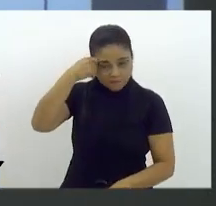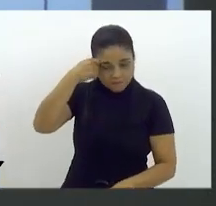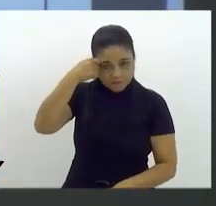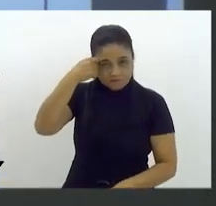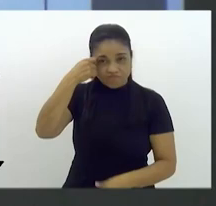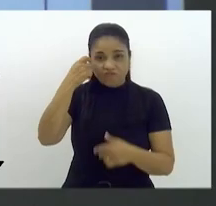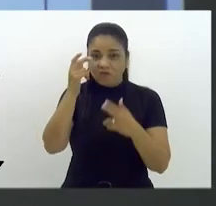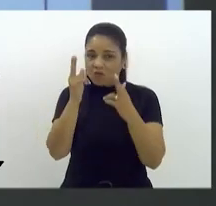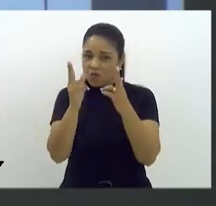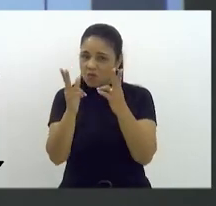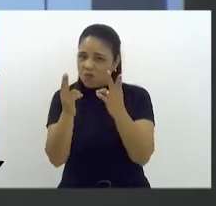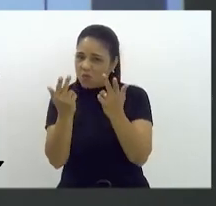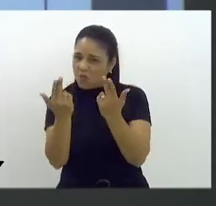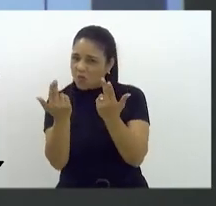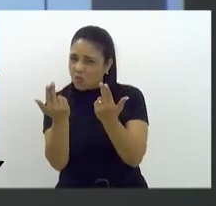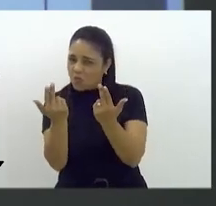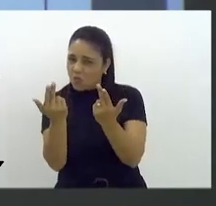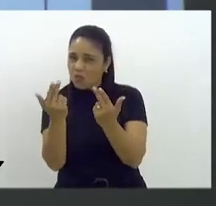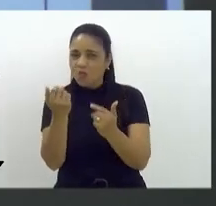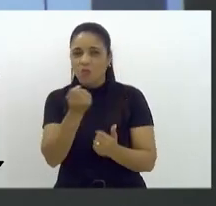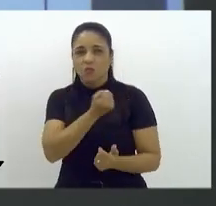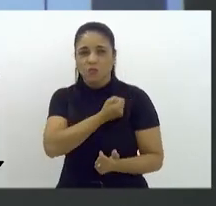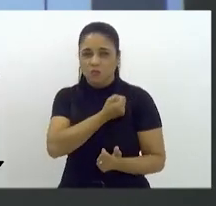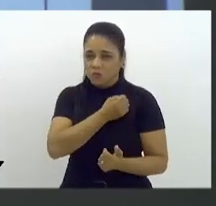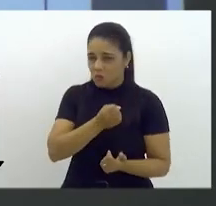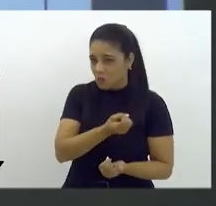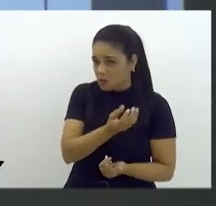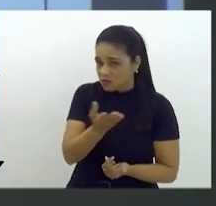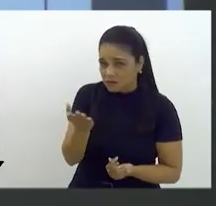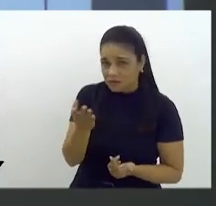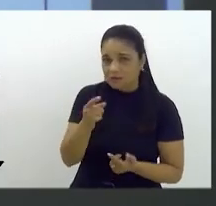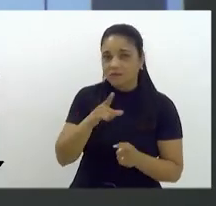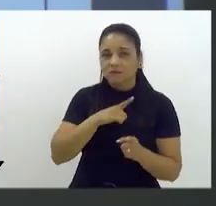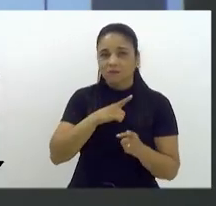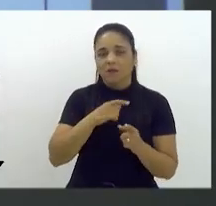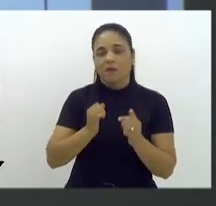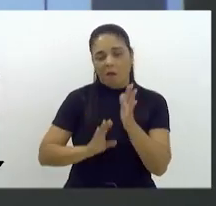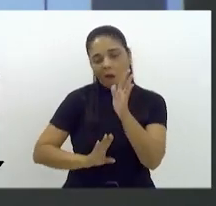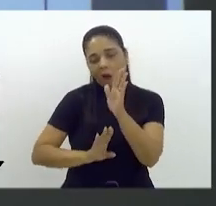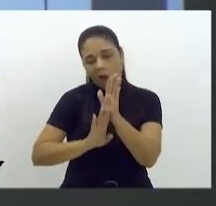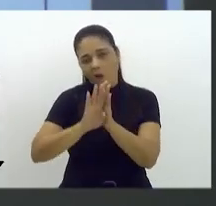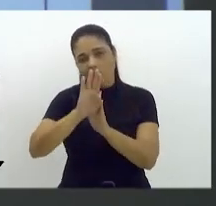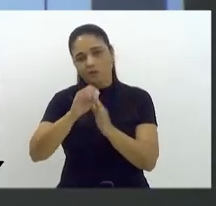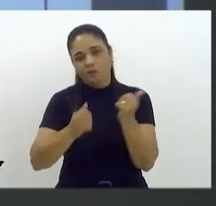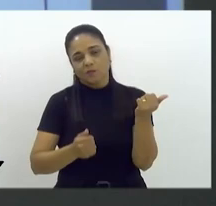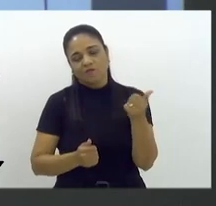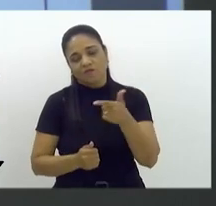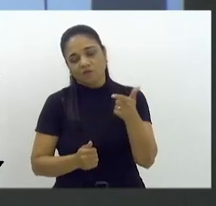número parecido o número similar e também houve aumento de 2022 para 2023